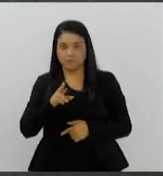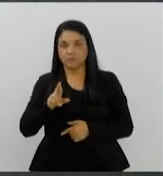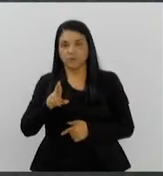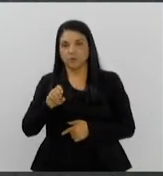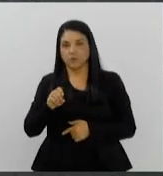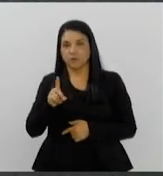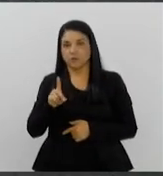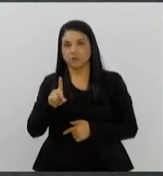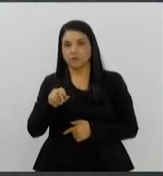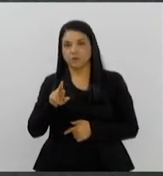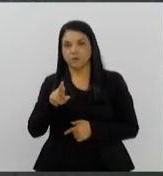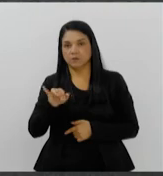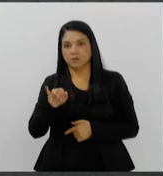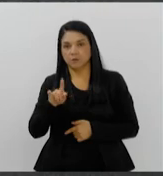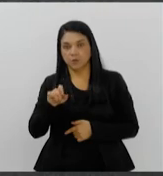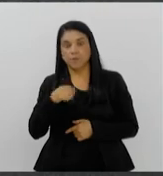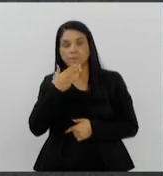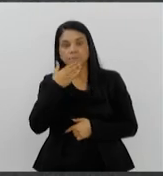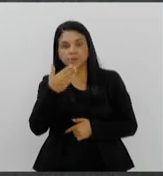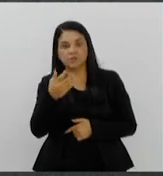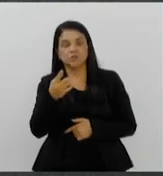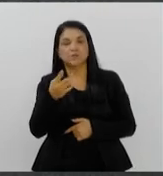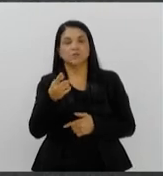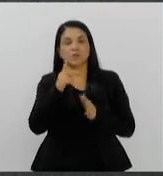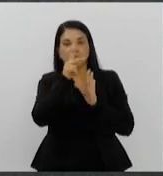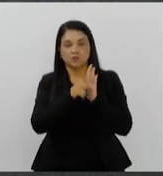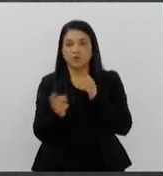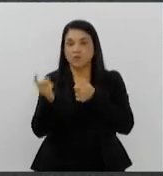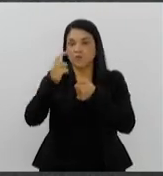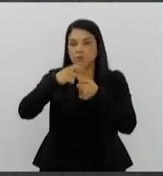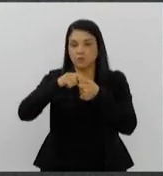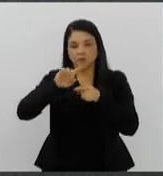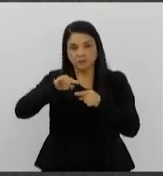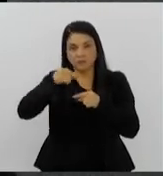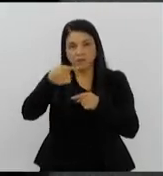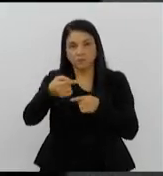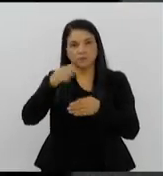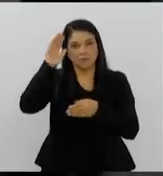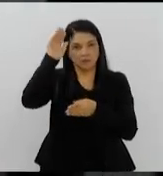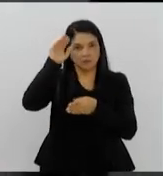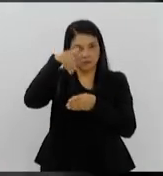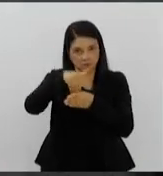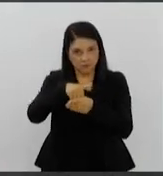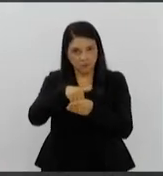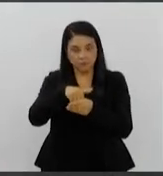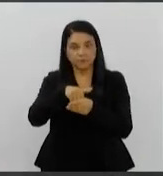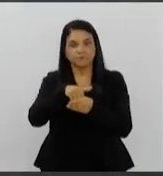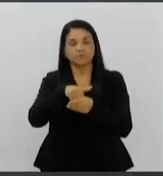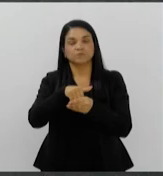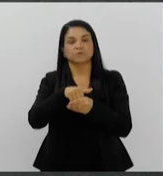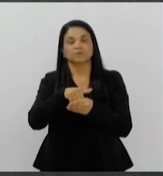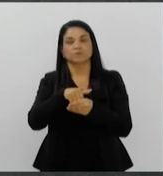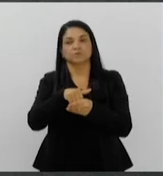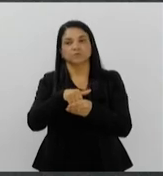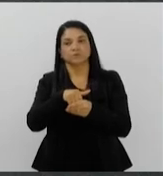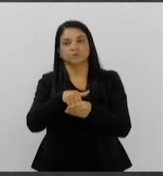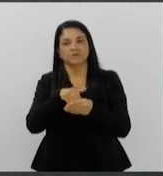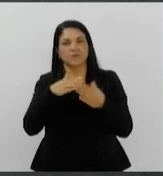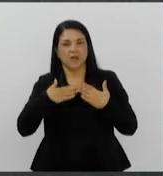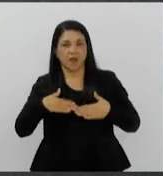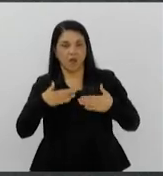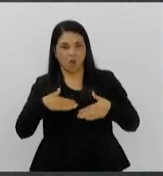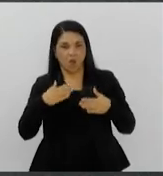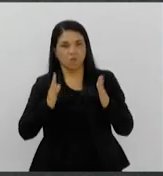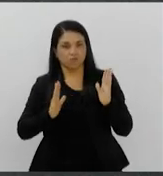projeto voltar após as eleições, que vai estar um clima mais tranquilo, e no lugar desse, entrar